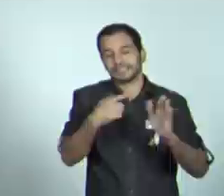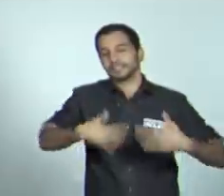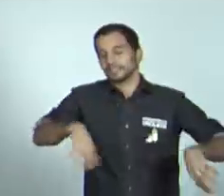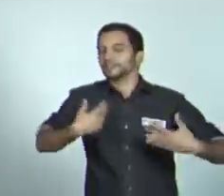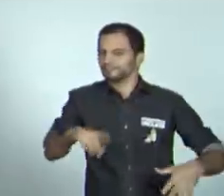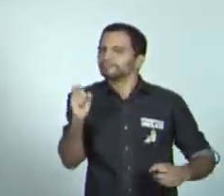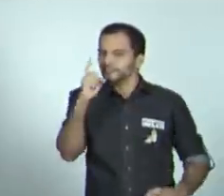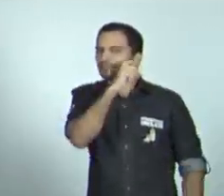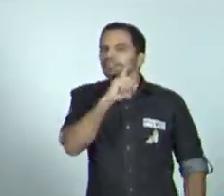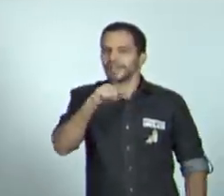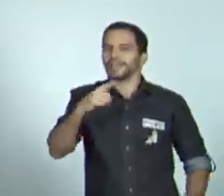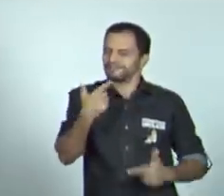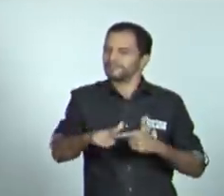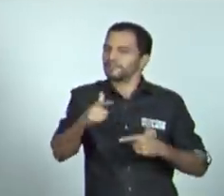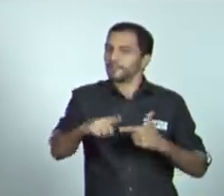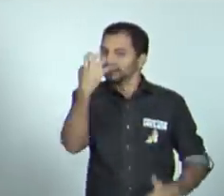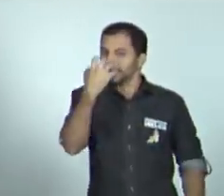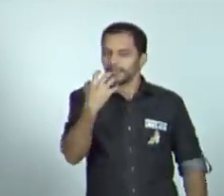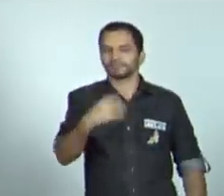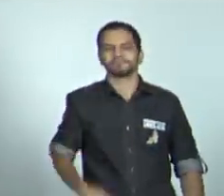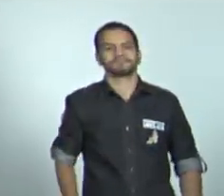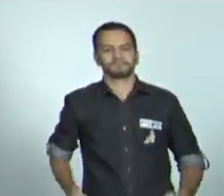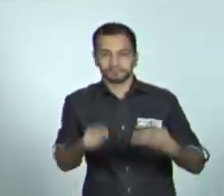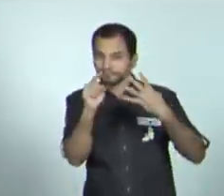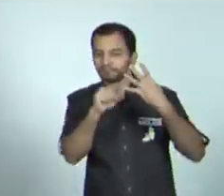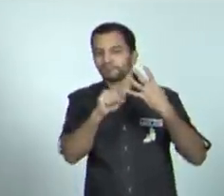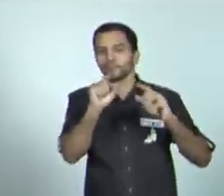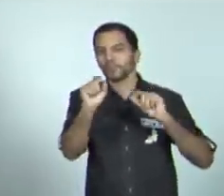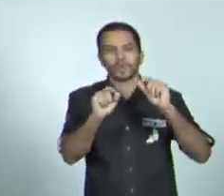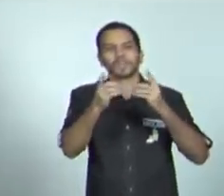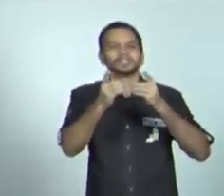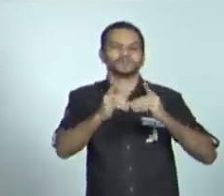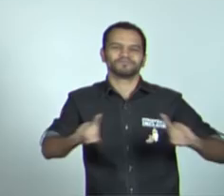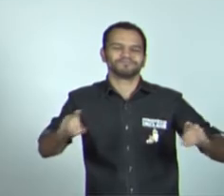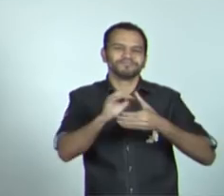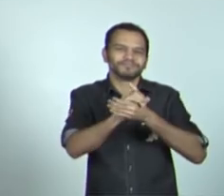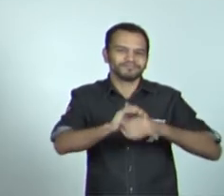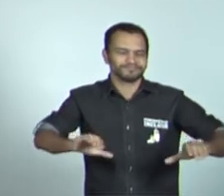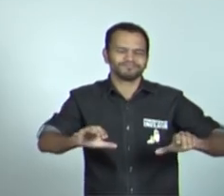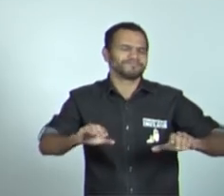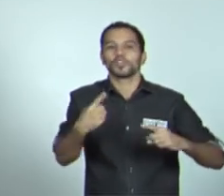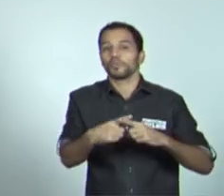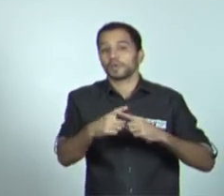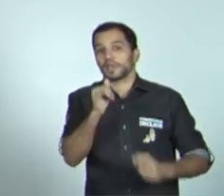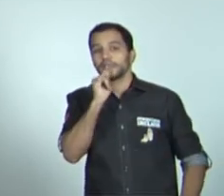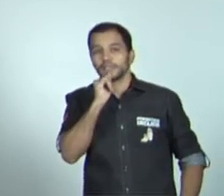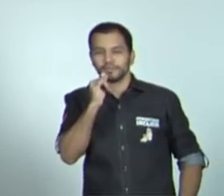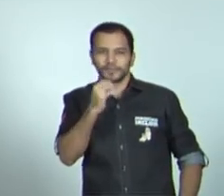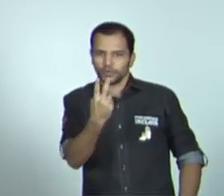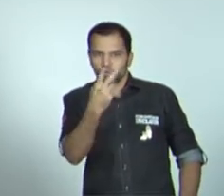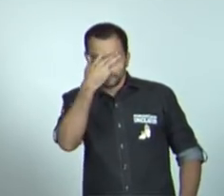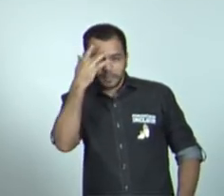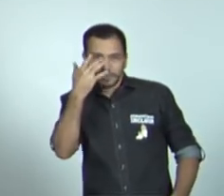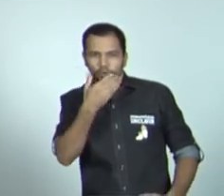grande ameaça que nós temos uma outra ameaça a separação porque quando um casal separa